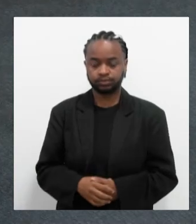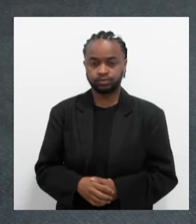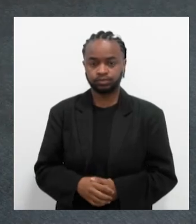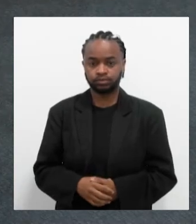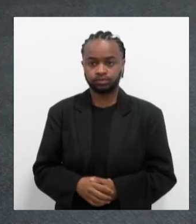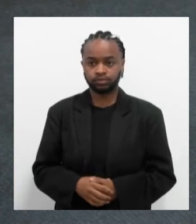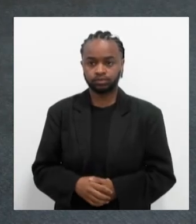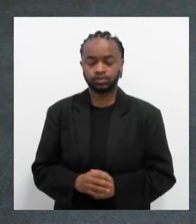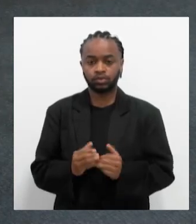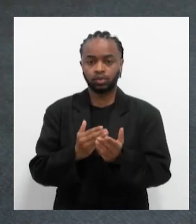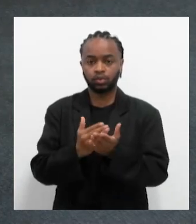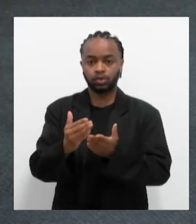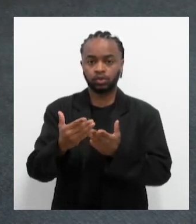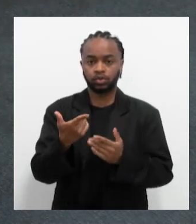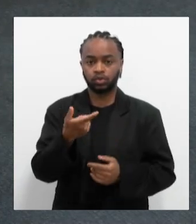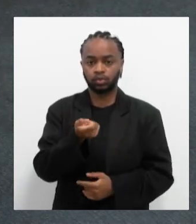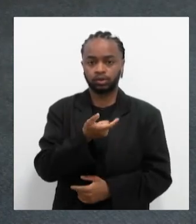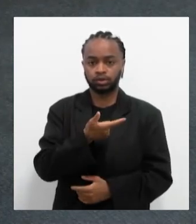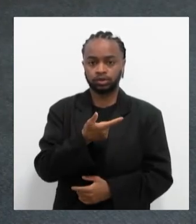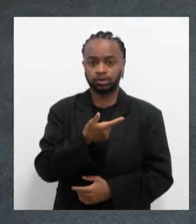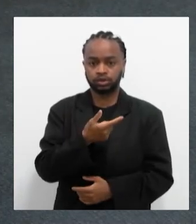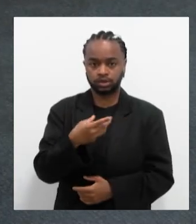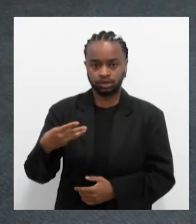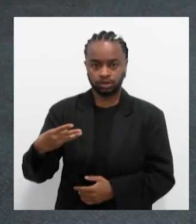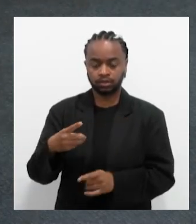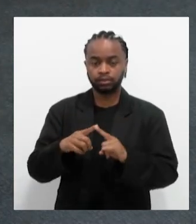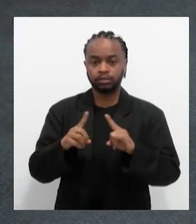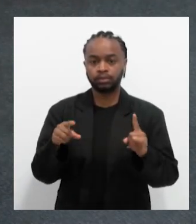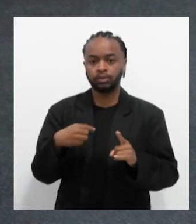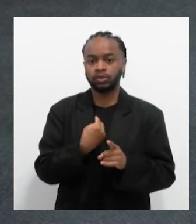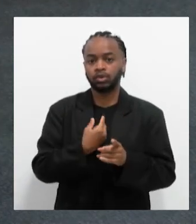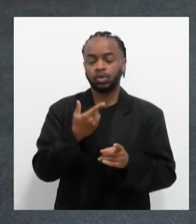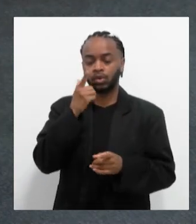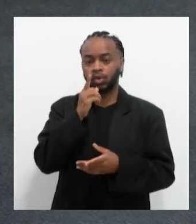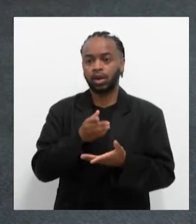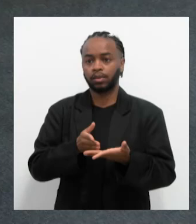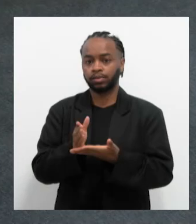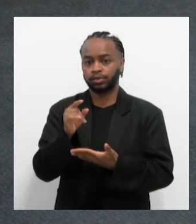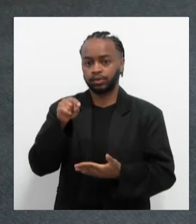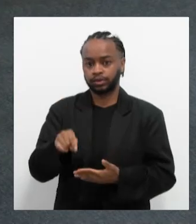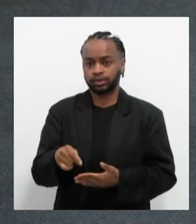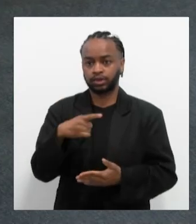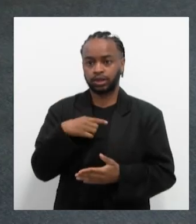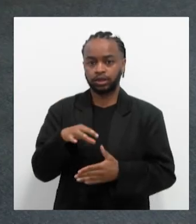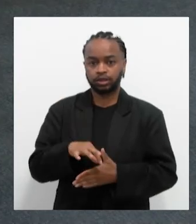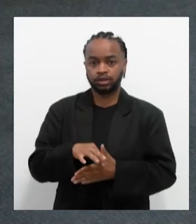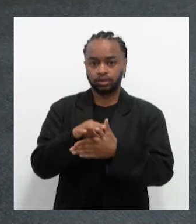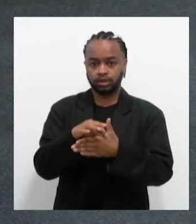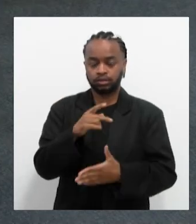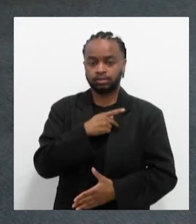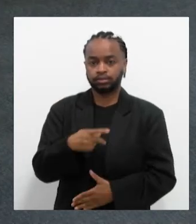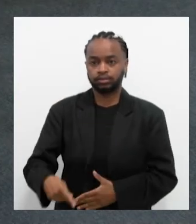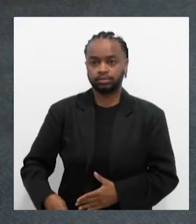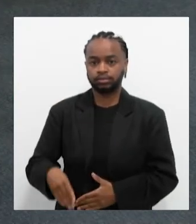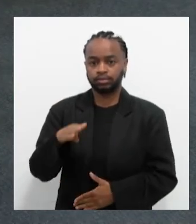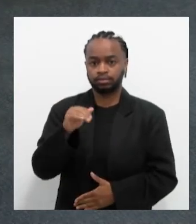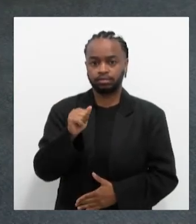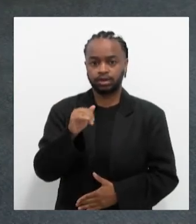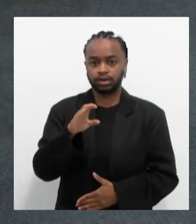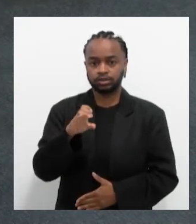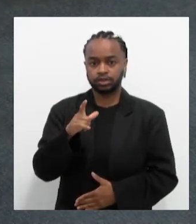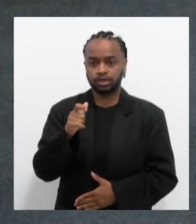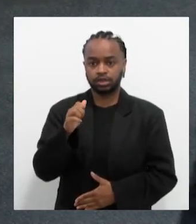início de 2033, mas nós aprovamos aqui, sob a liderança do presidente Bacelar,